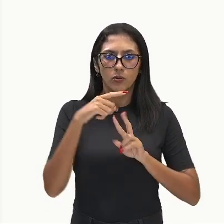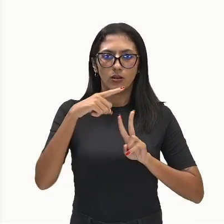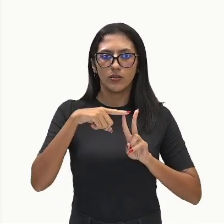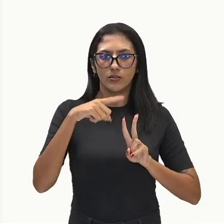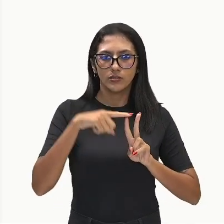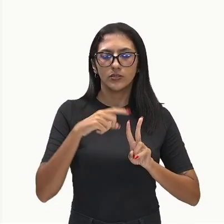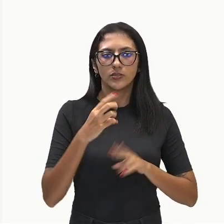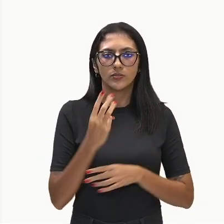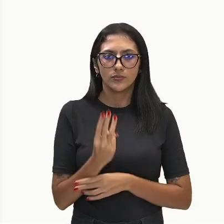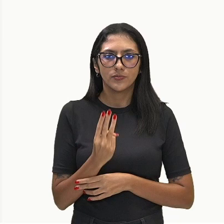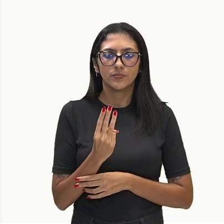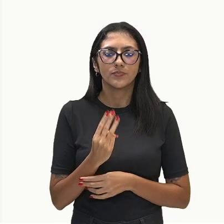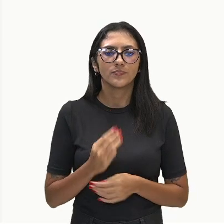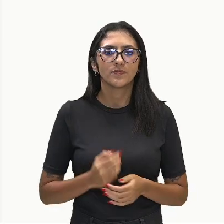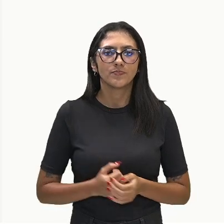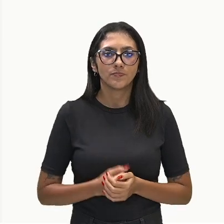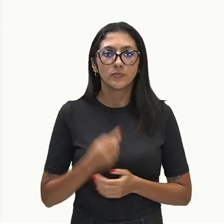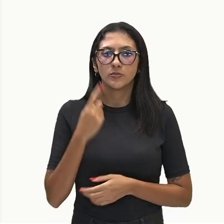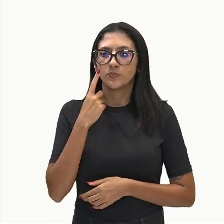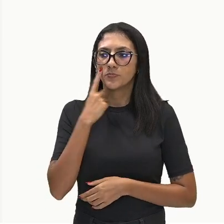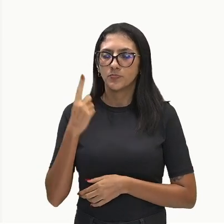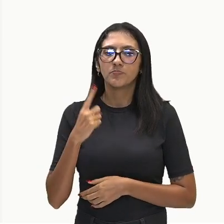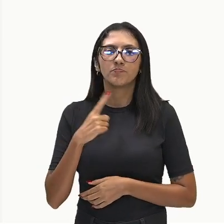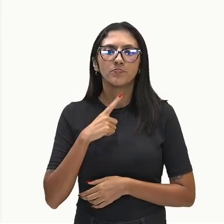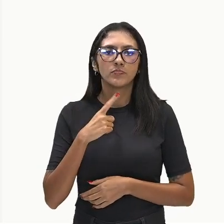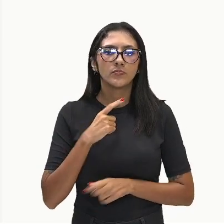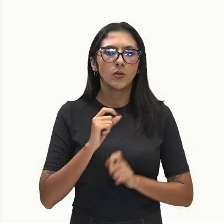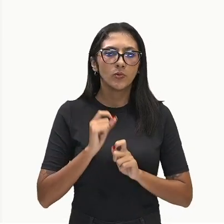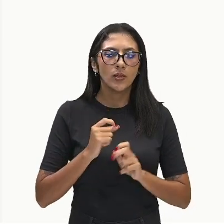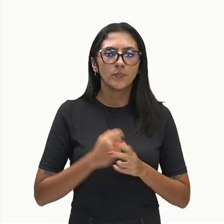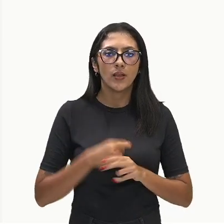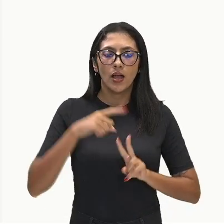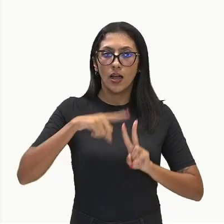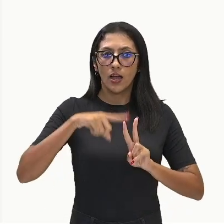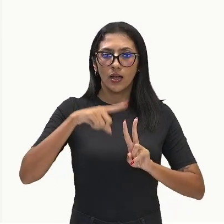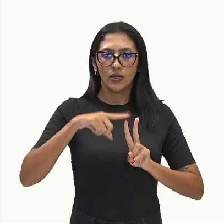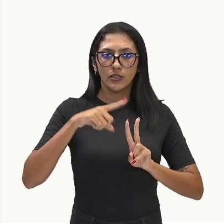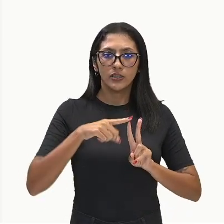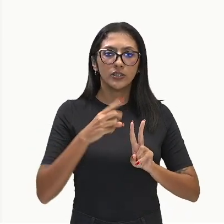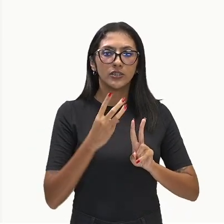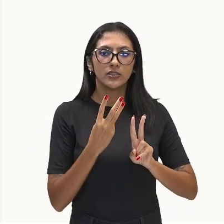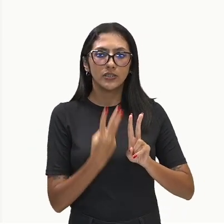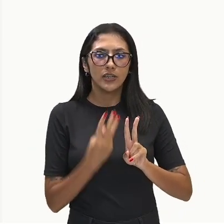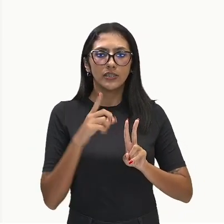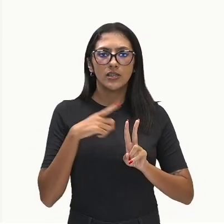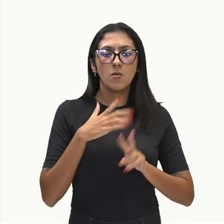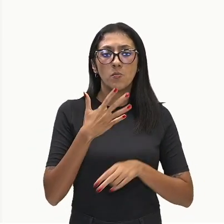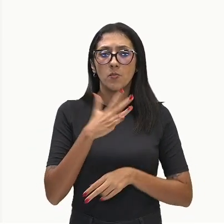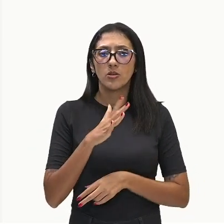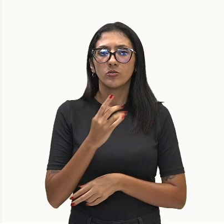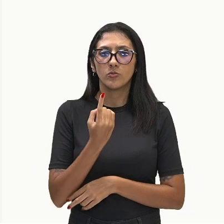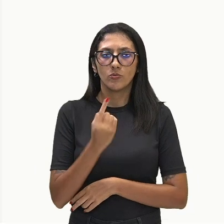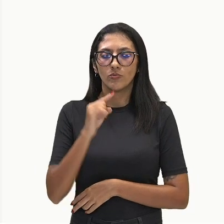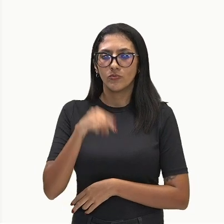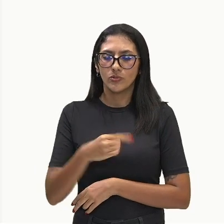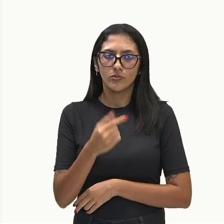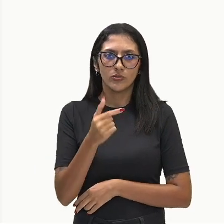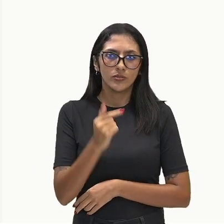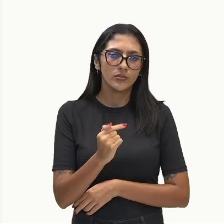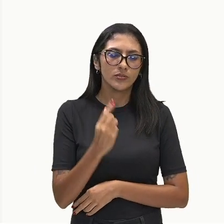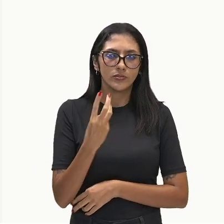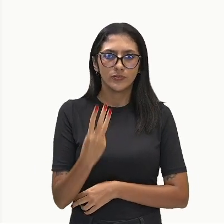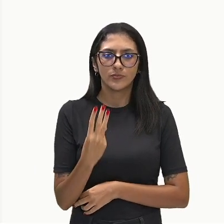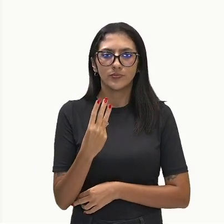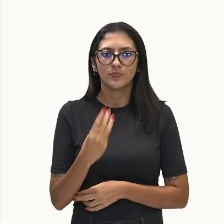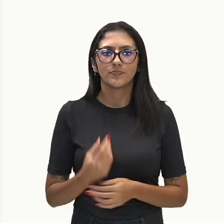aqui na questão, pediu para a gente considerar o valor da raiz quadrada de 3, que é aproximadamente 1,73.